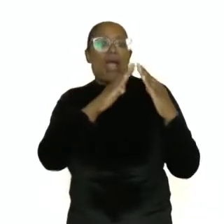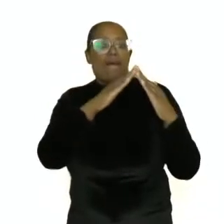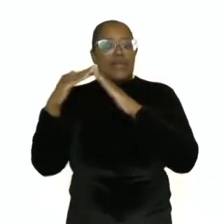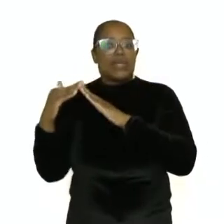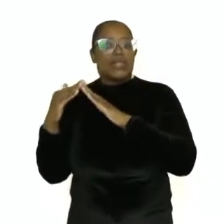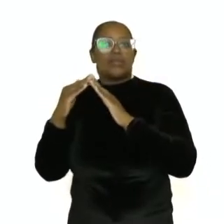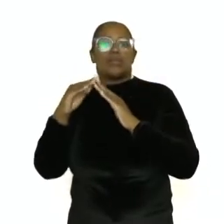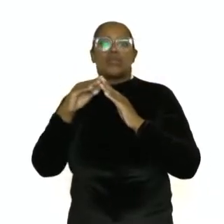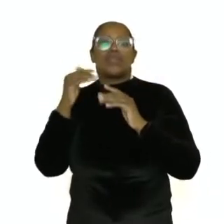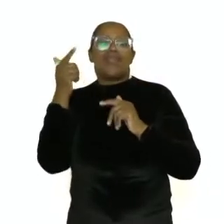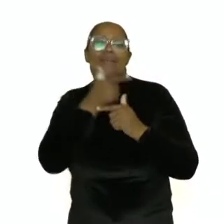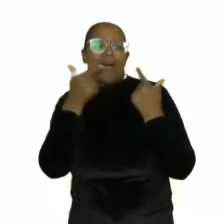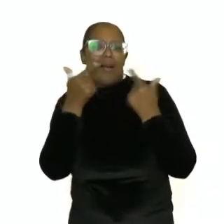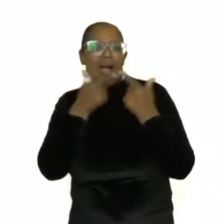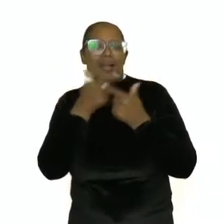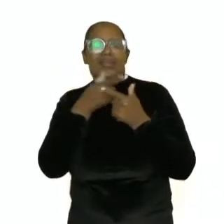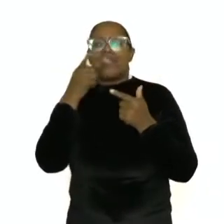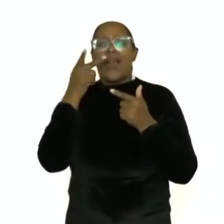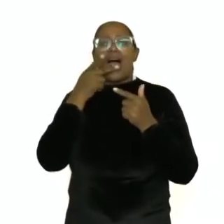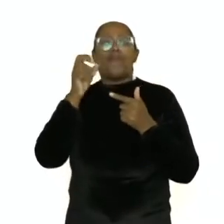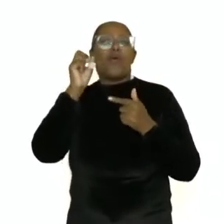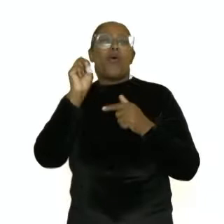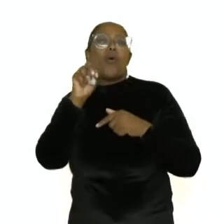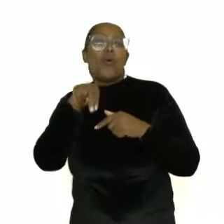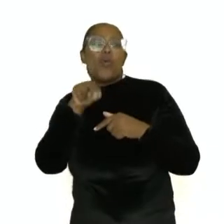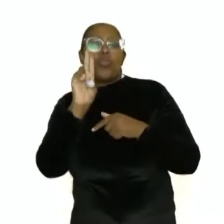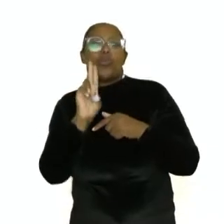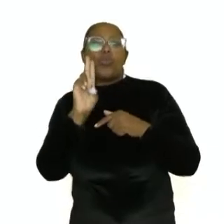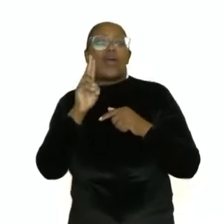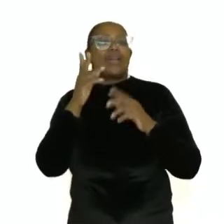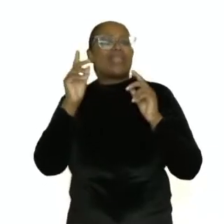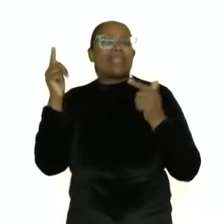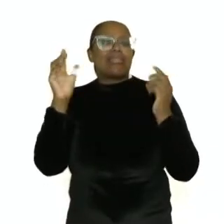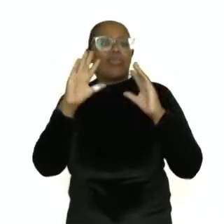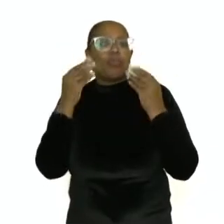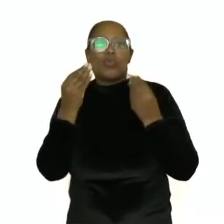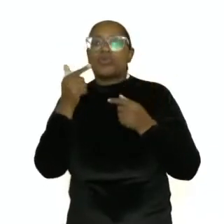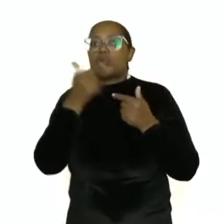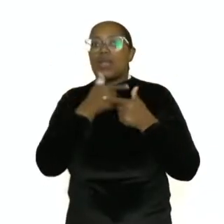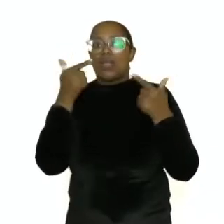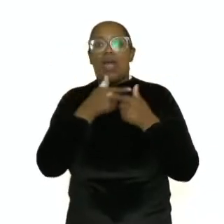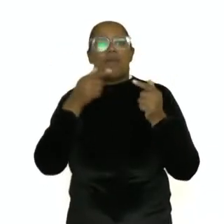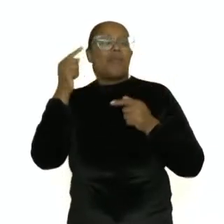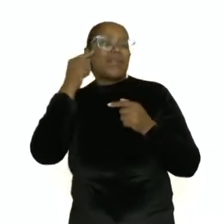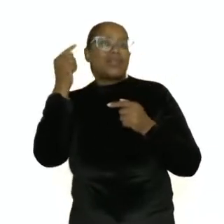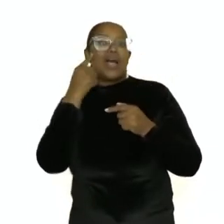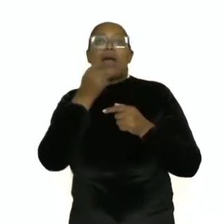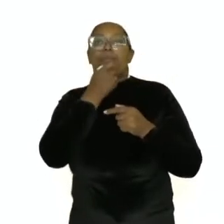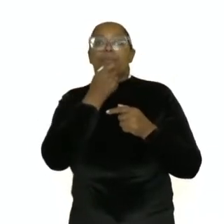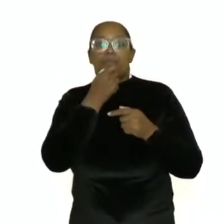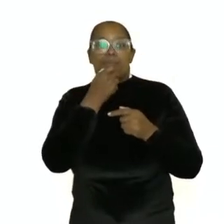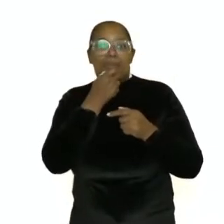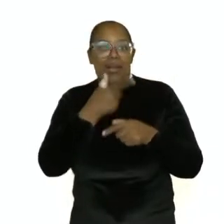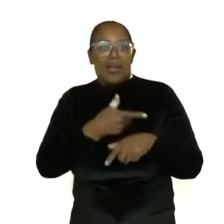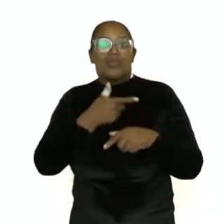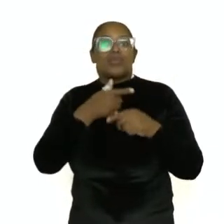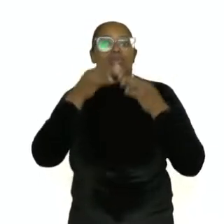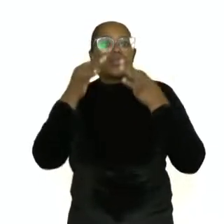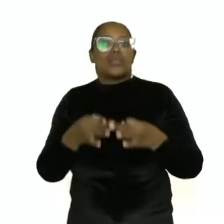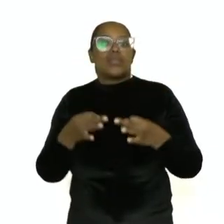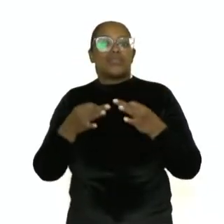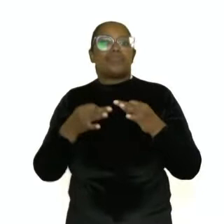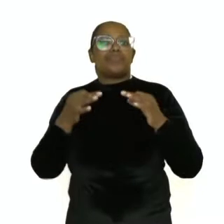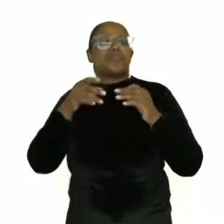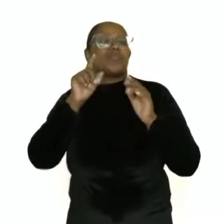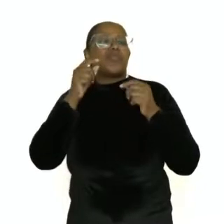"Ô pelado!" Tanto gritaram que ele se acostumou. Achou o apelido certo, deu para assinar a carvão nas paredes: